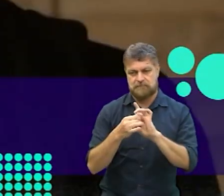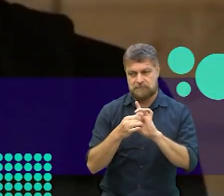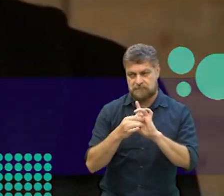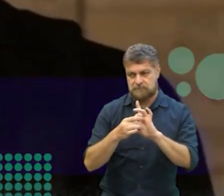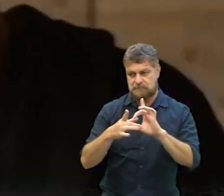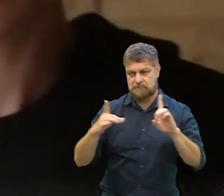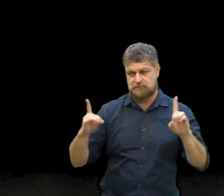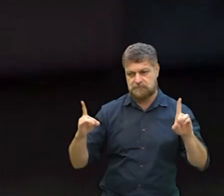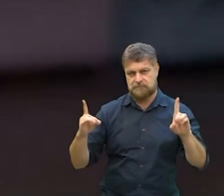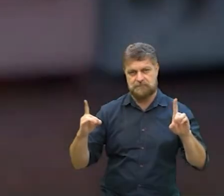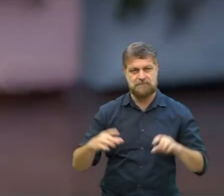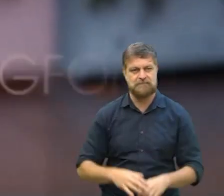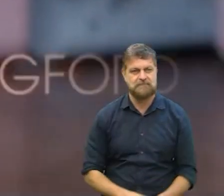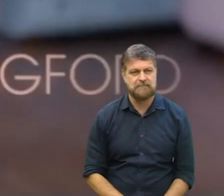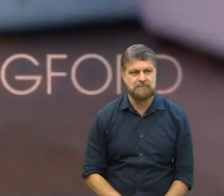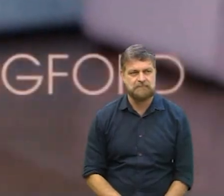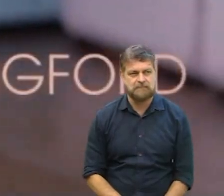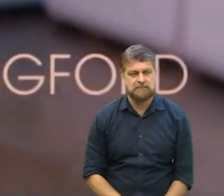intenso do casal.